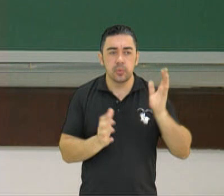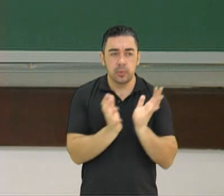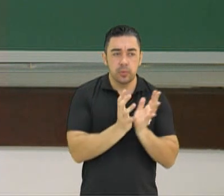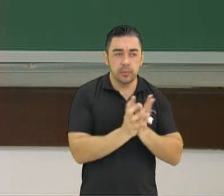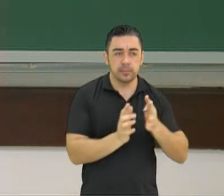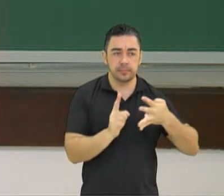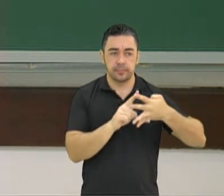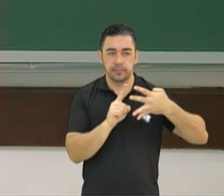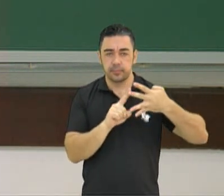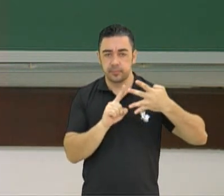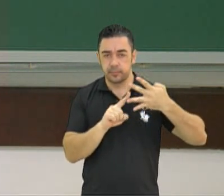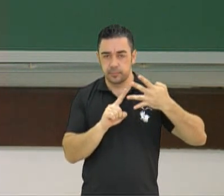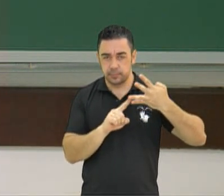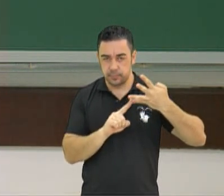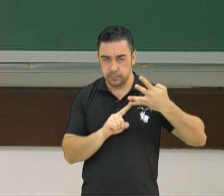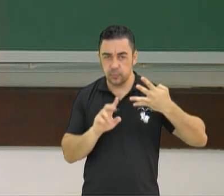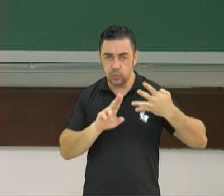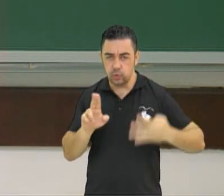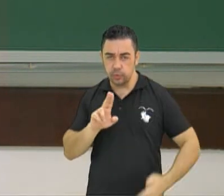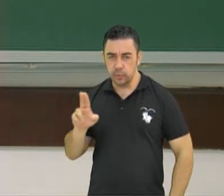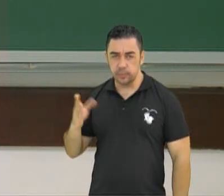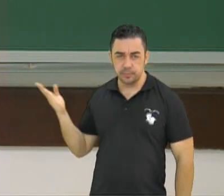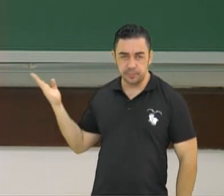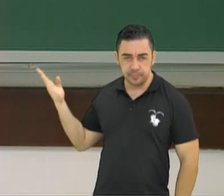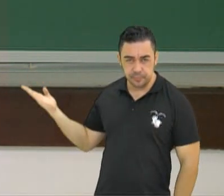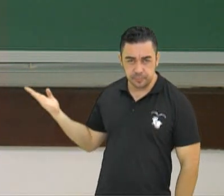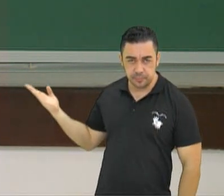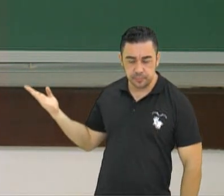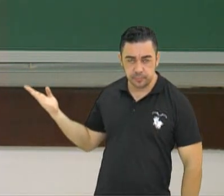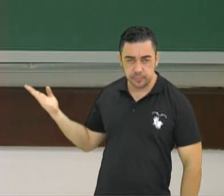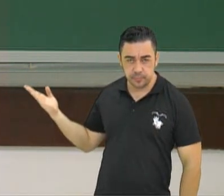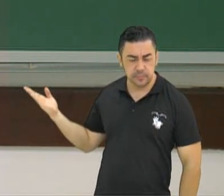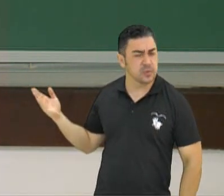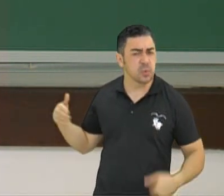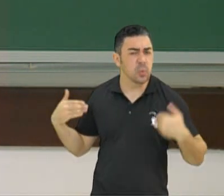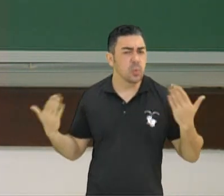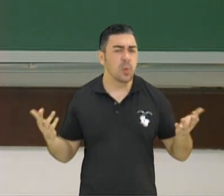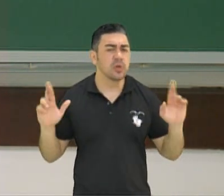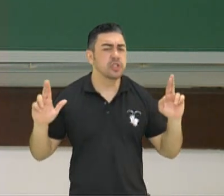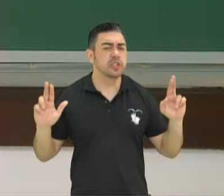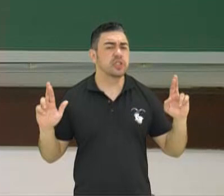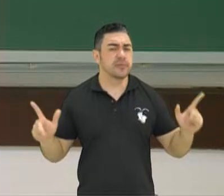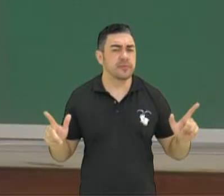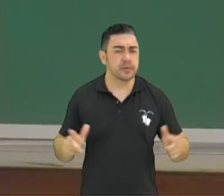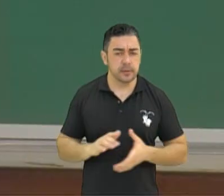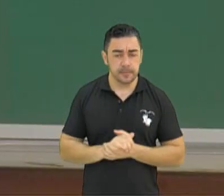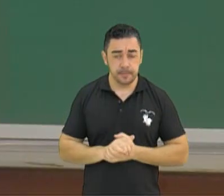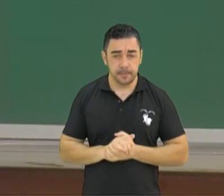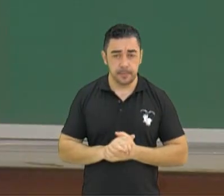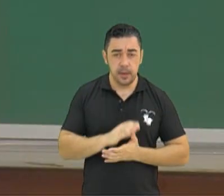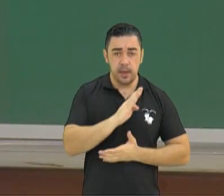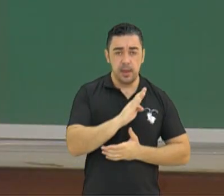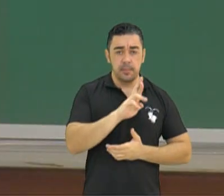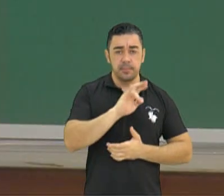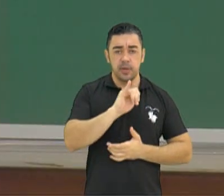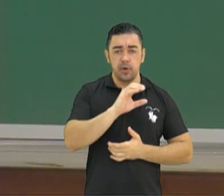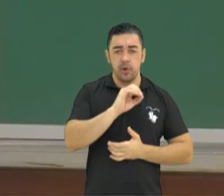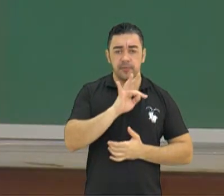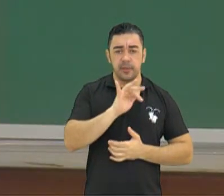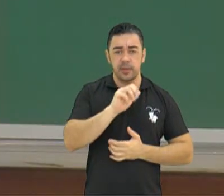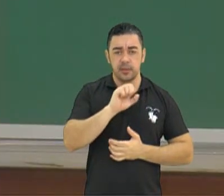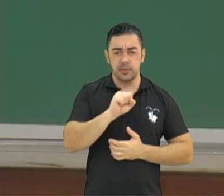as briófitas, pteridófitas, gimnospermas e as angiospermas. Qual a diferença delas? Vamos lá, as briófitas, os